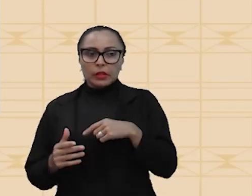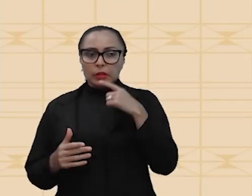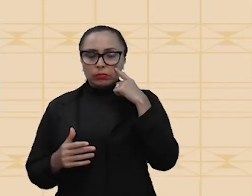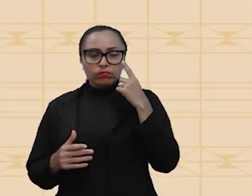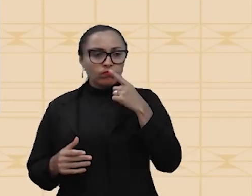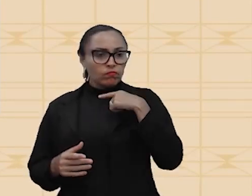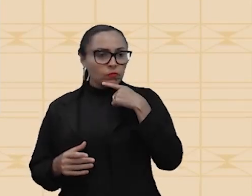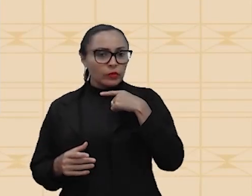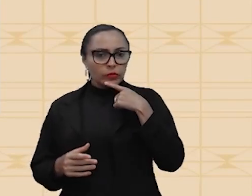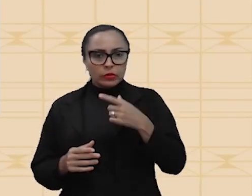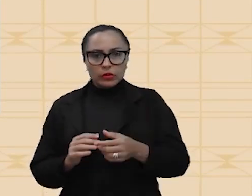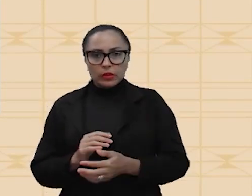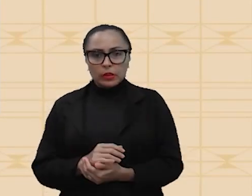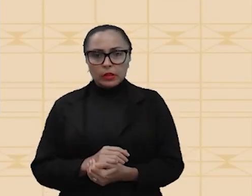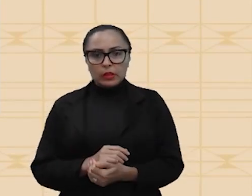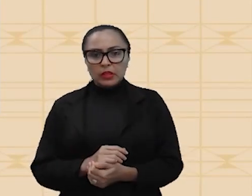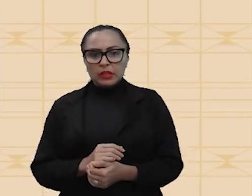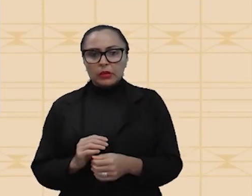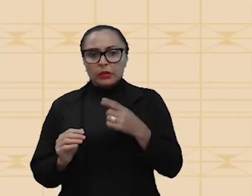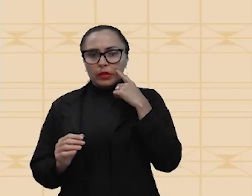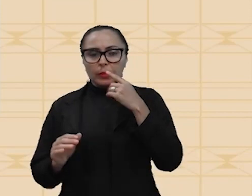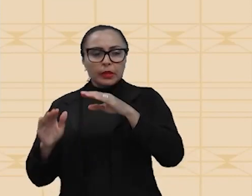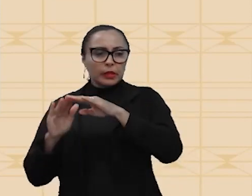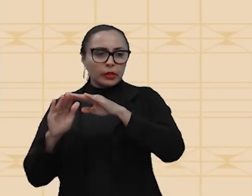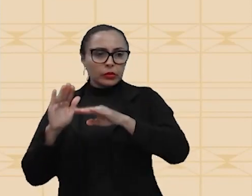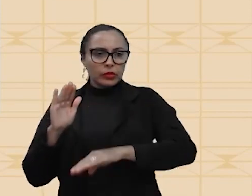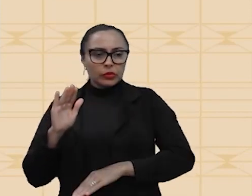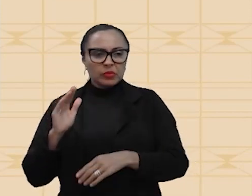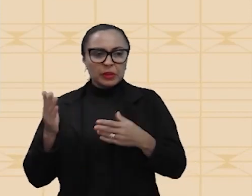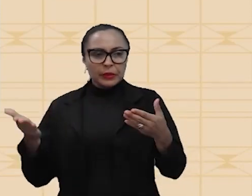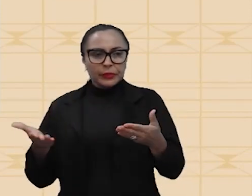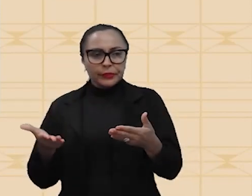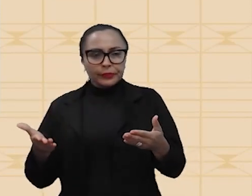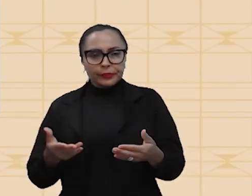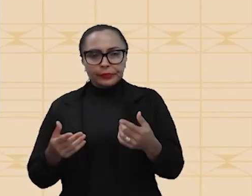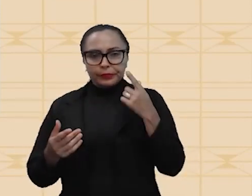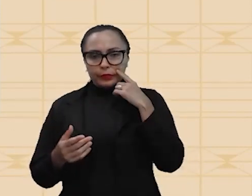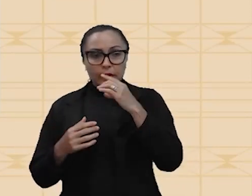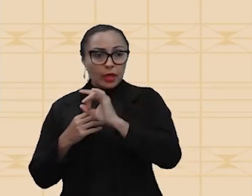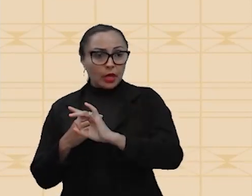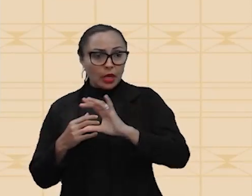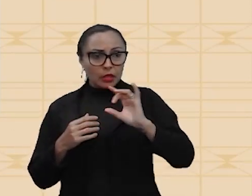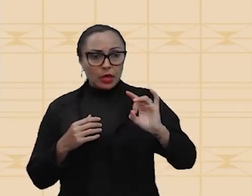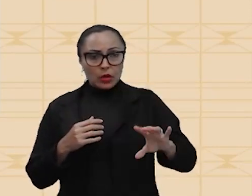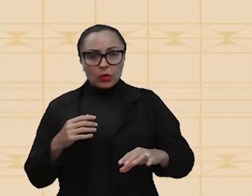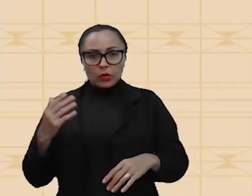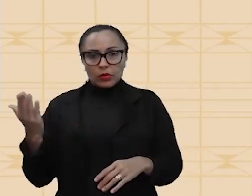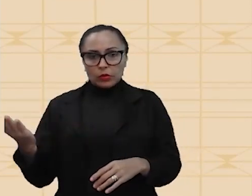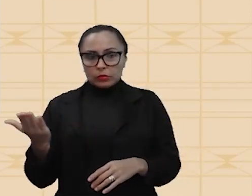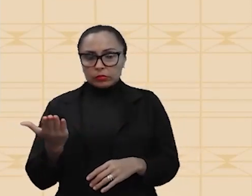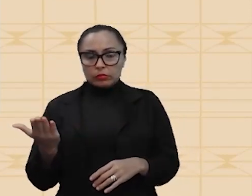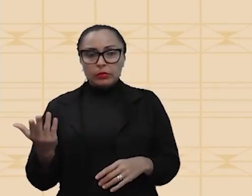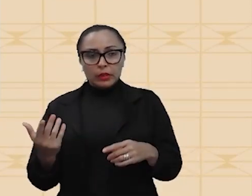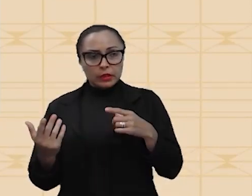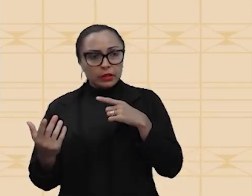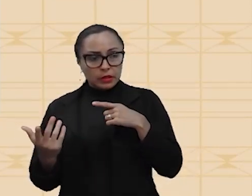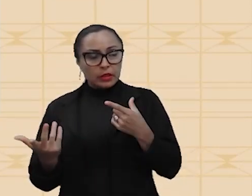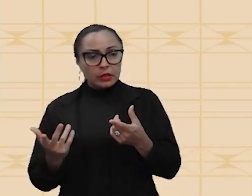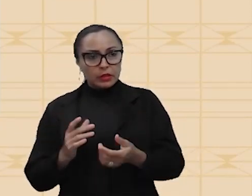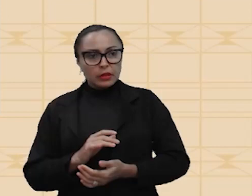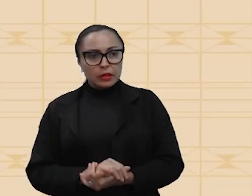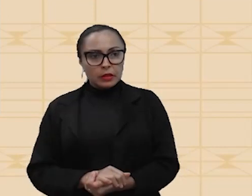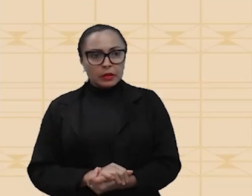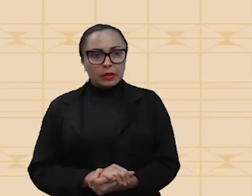separei as duas pilhas e agora, ó, veja que cada um desses potezinhos, ele tem um sinal. É só você olhar o sinal que